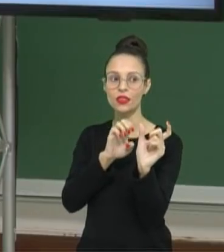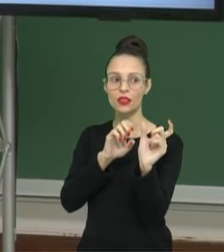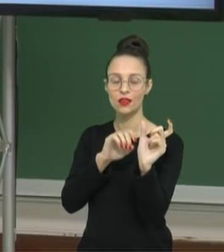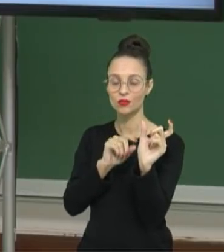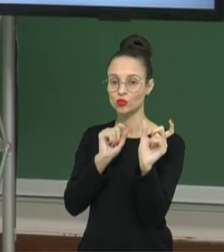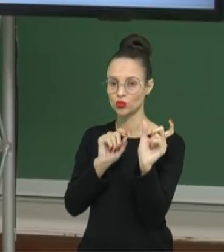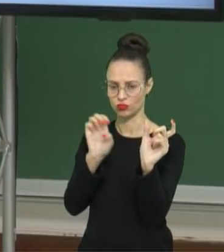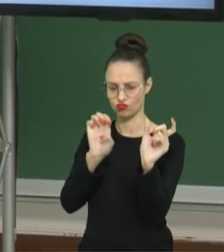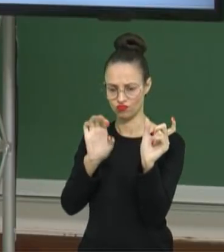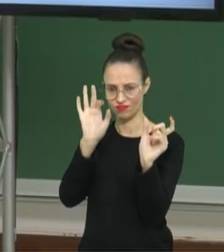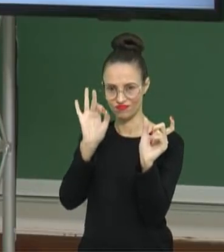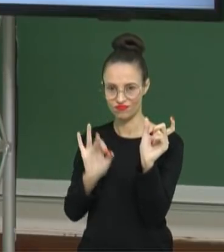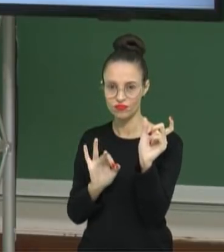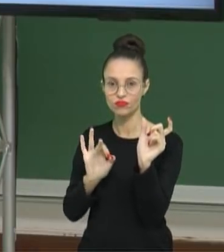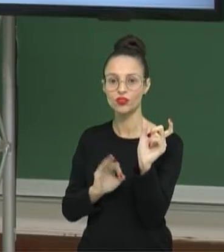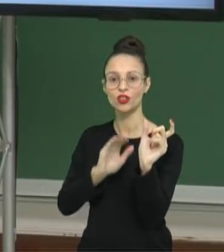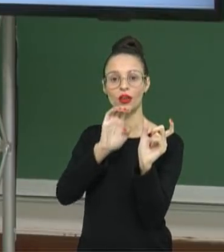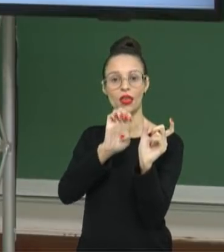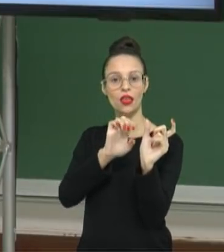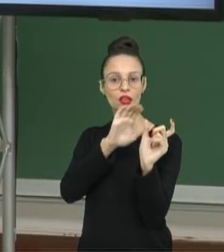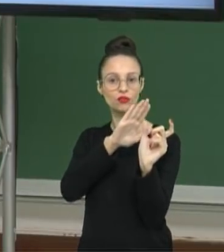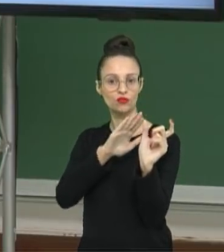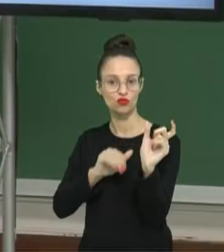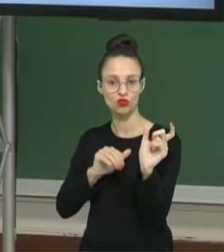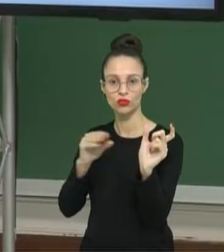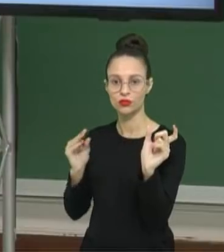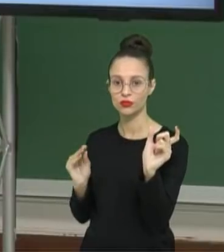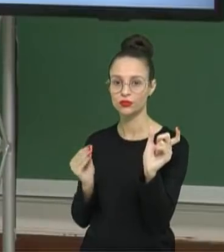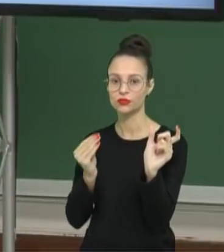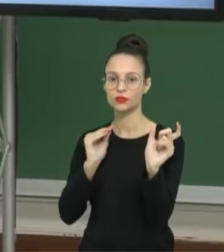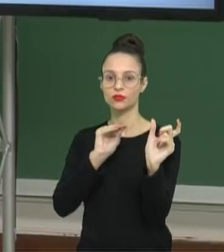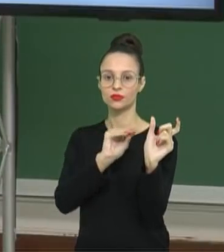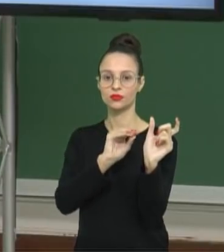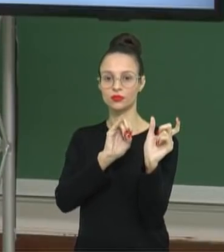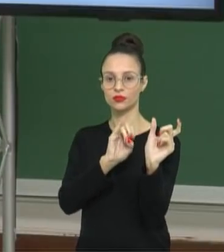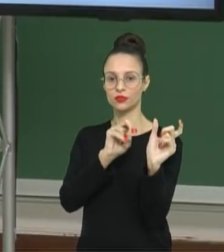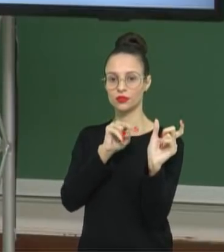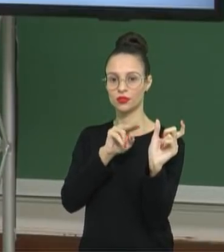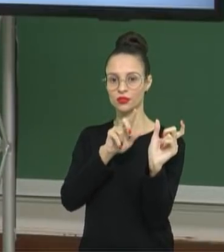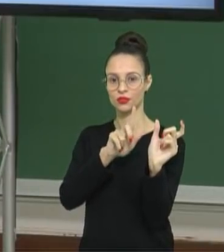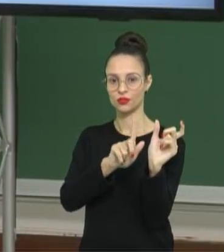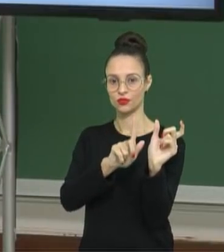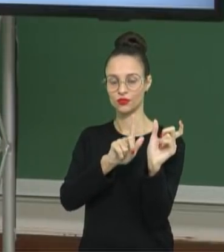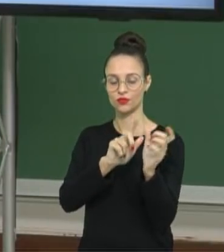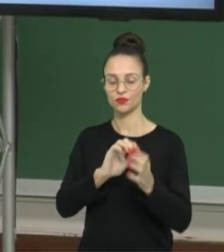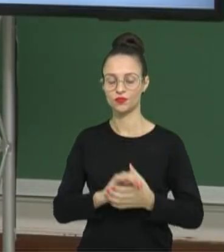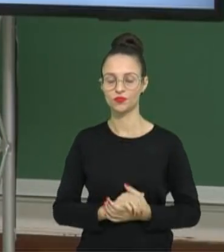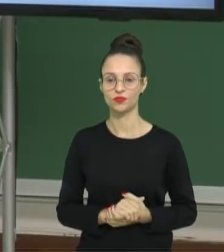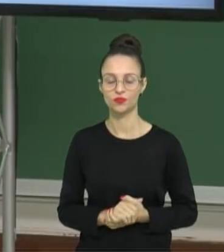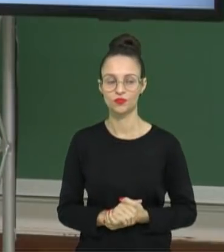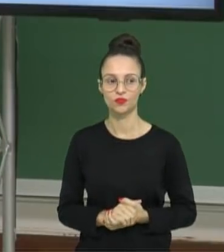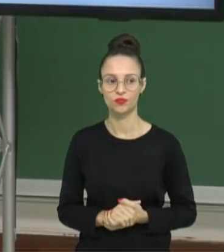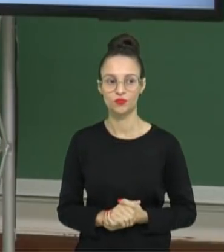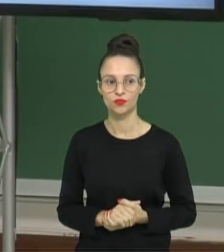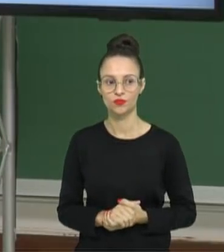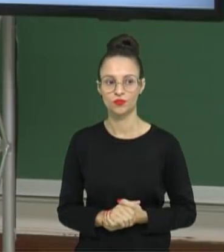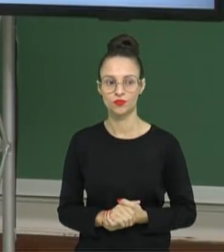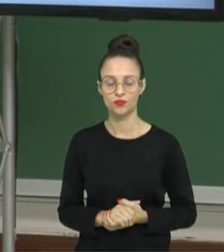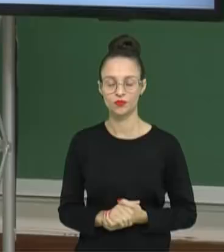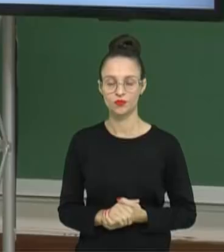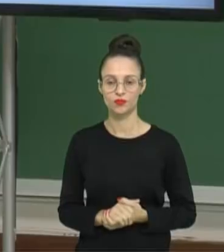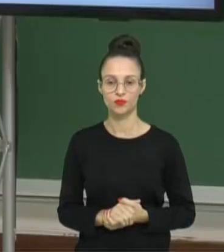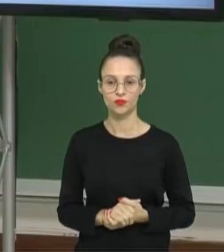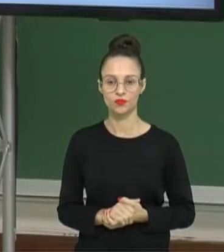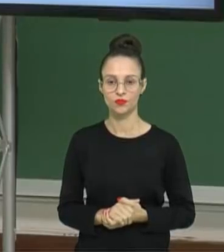na estrutura, nós retiramos o E de acordo com a regra e acrescentamos o ING. The man